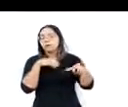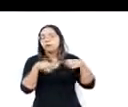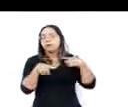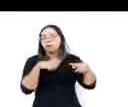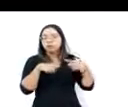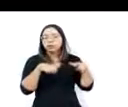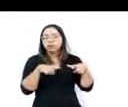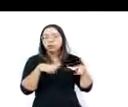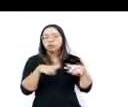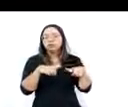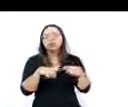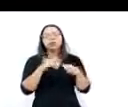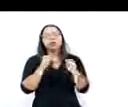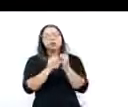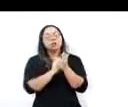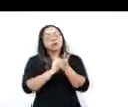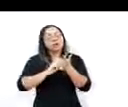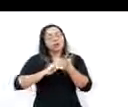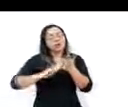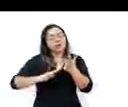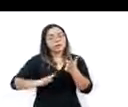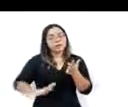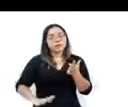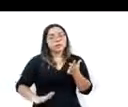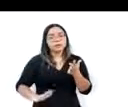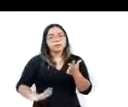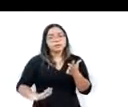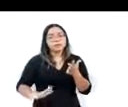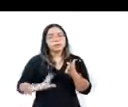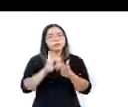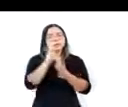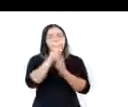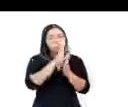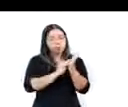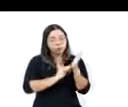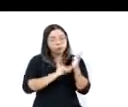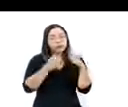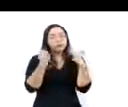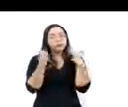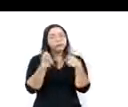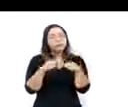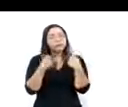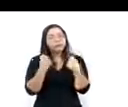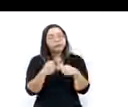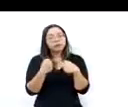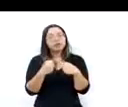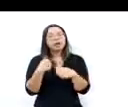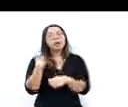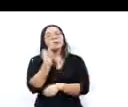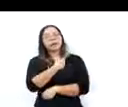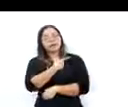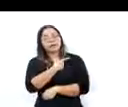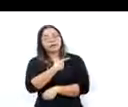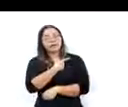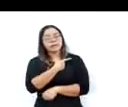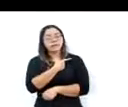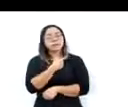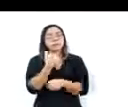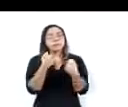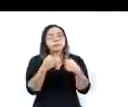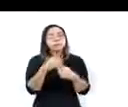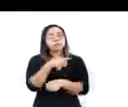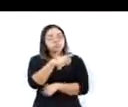atividades xerocadas. É preciso, mas eu preciso de você, pai, que participe também com a gente, que